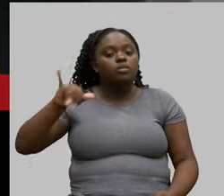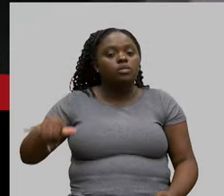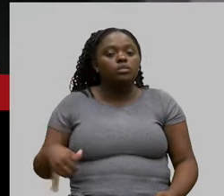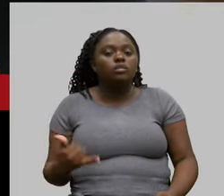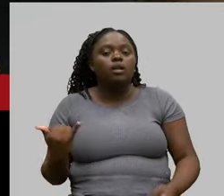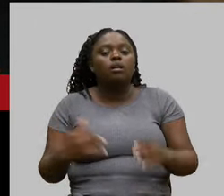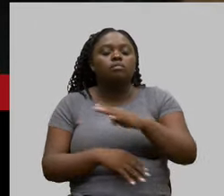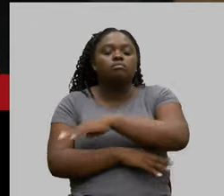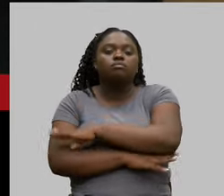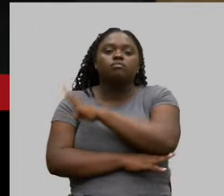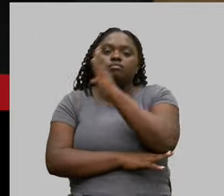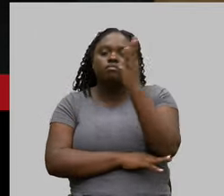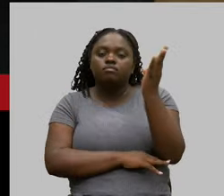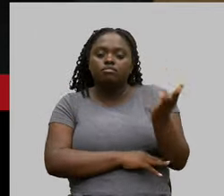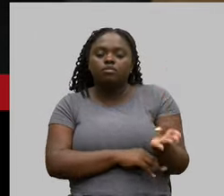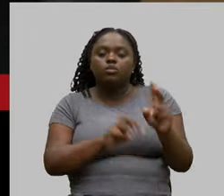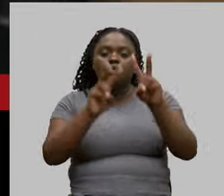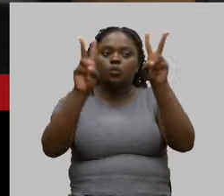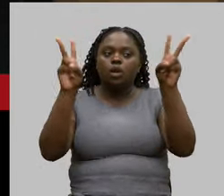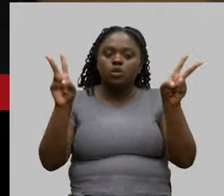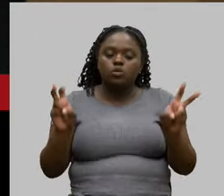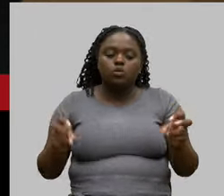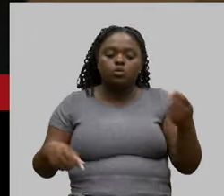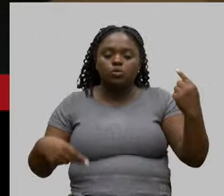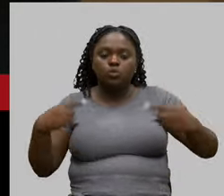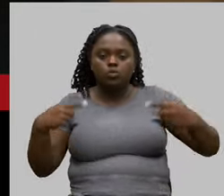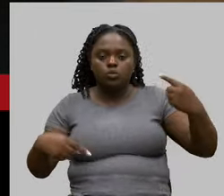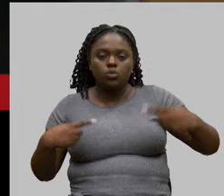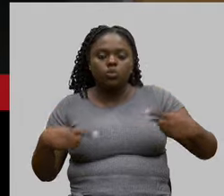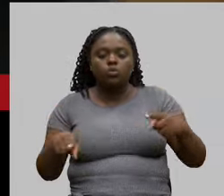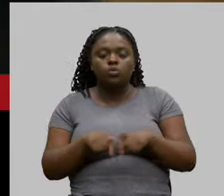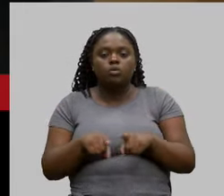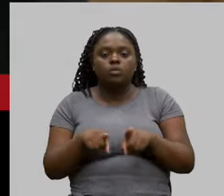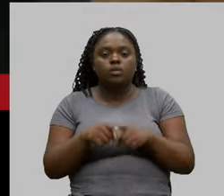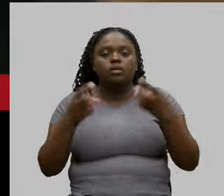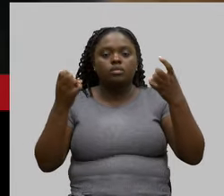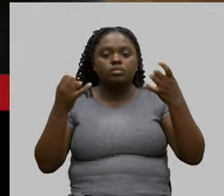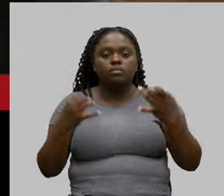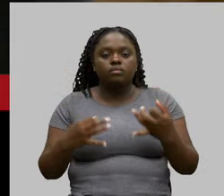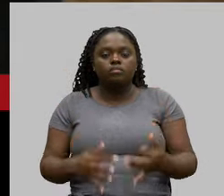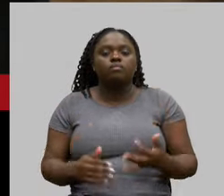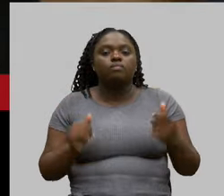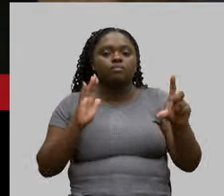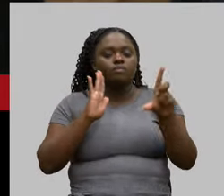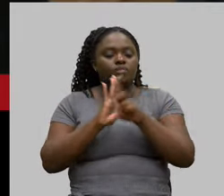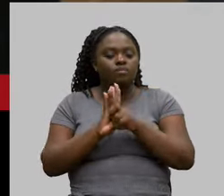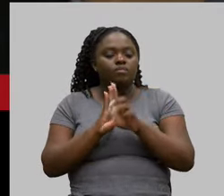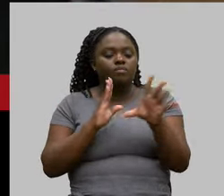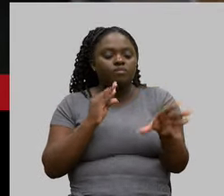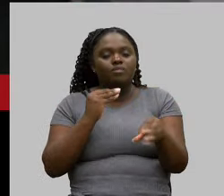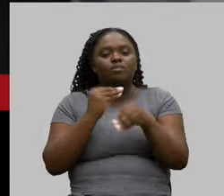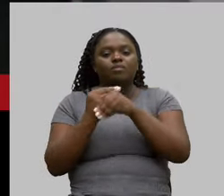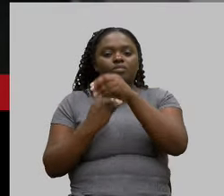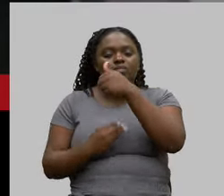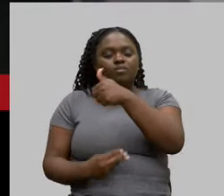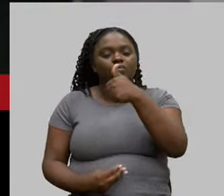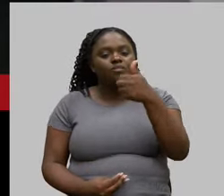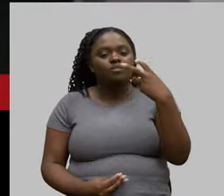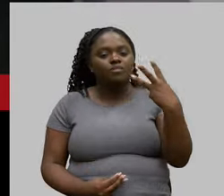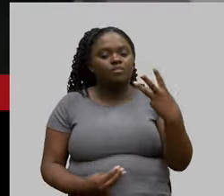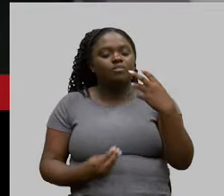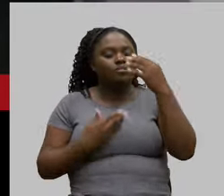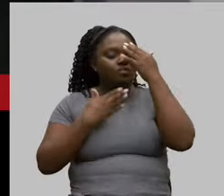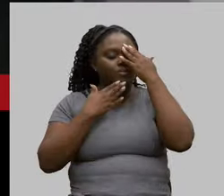um assunto e esclarecer muito né da lei complementar 103 então muito obrigado pela pelo